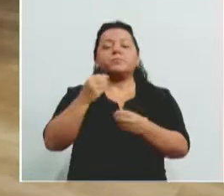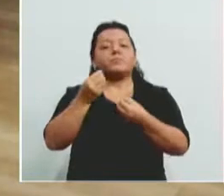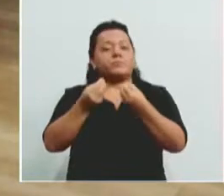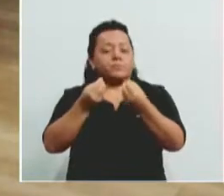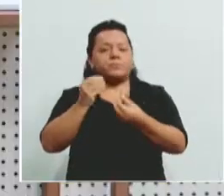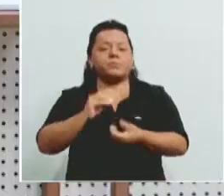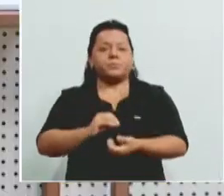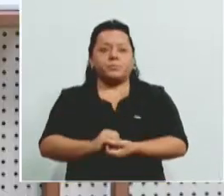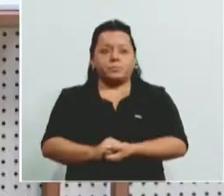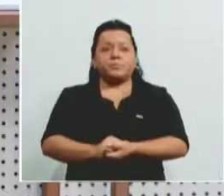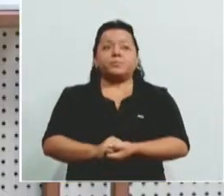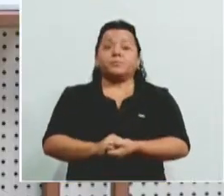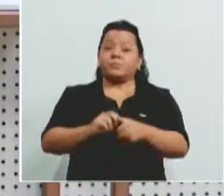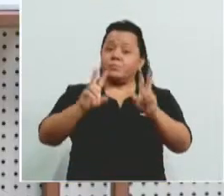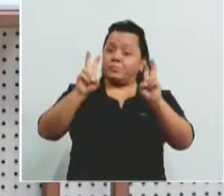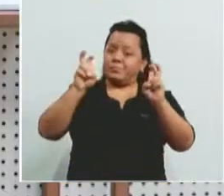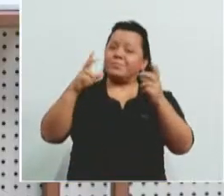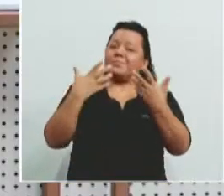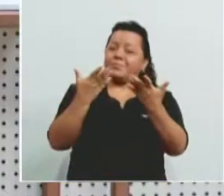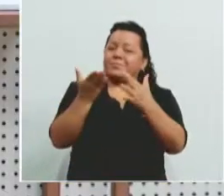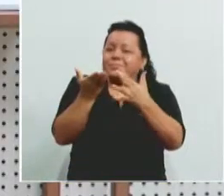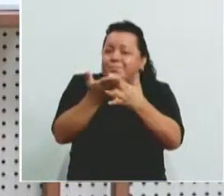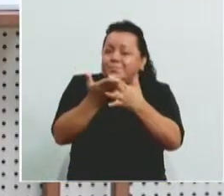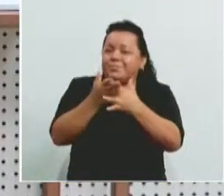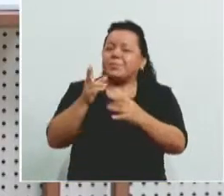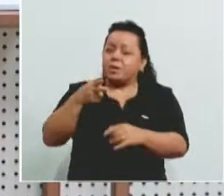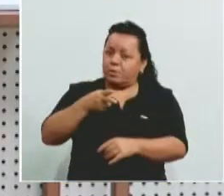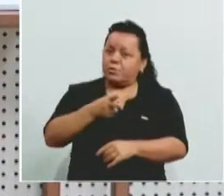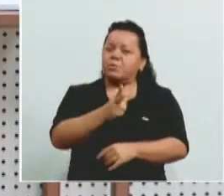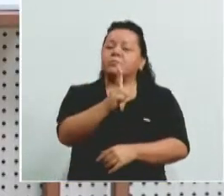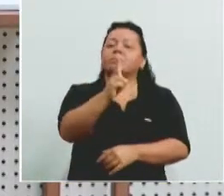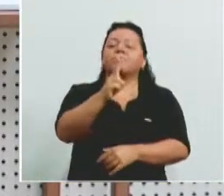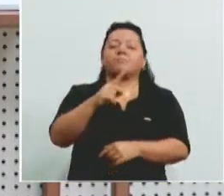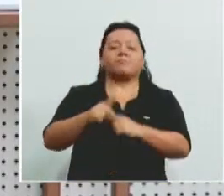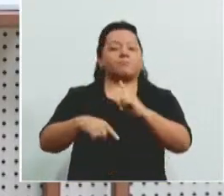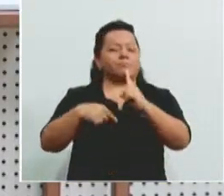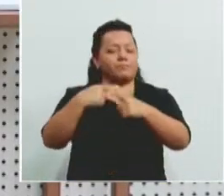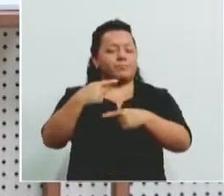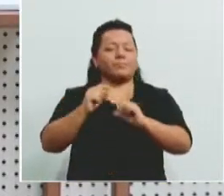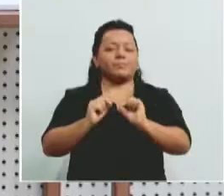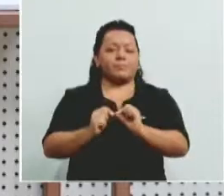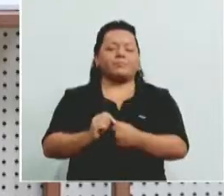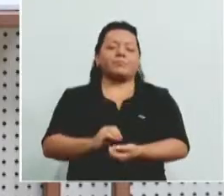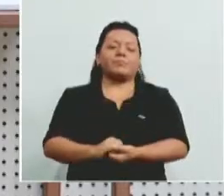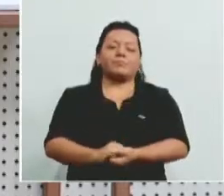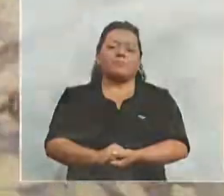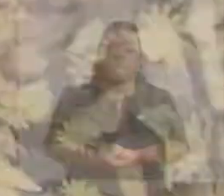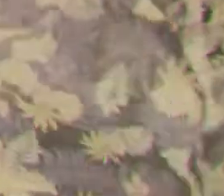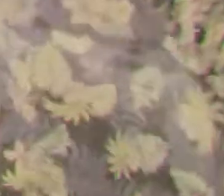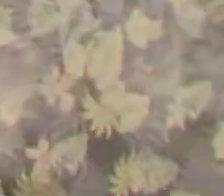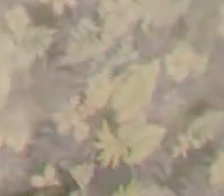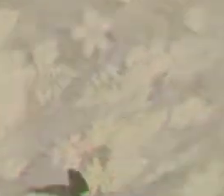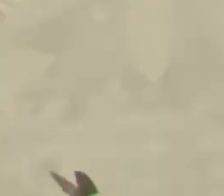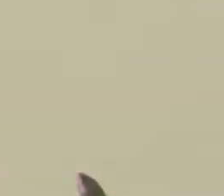sobre este tema depois do intervalo, então você de casa, continue com a gente. Daqui a pouquinho o Viver Bem está de volta.